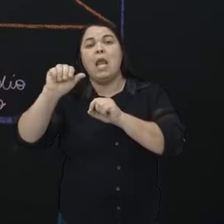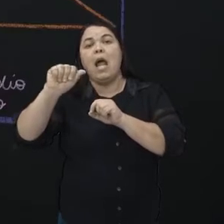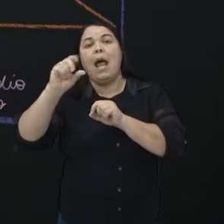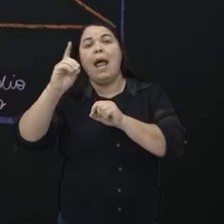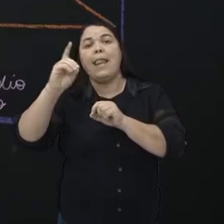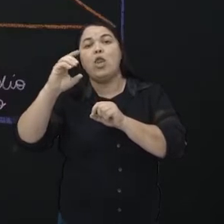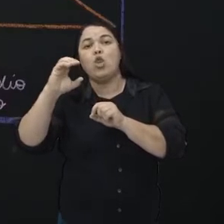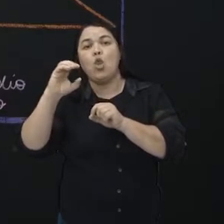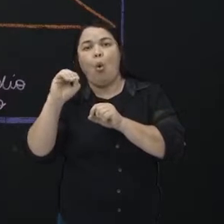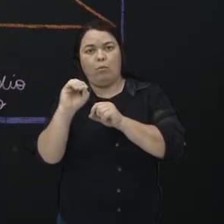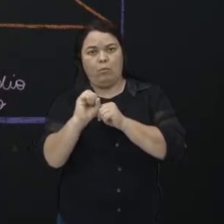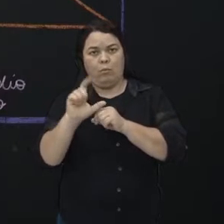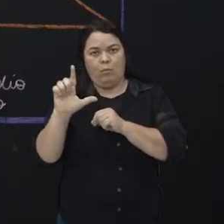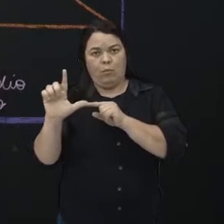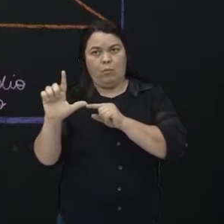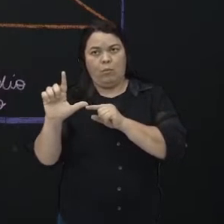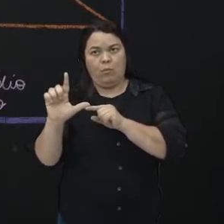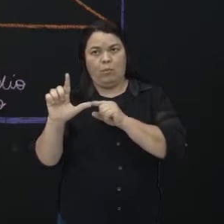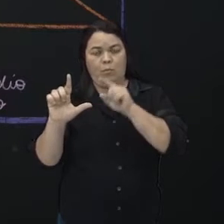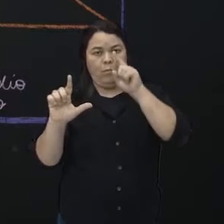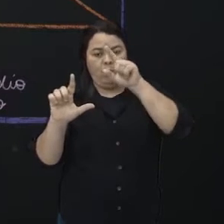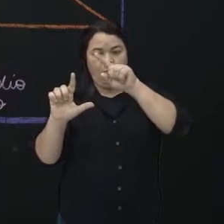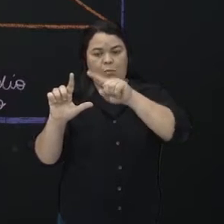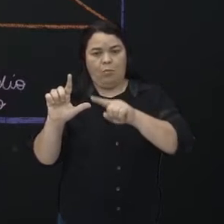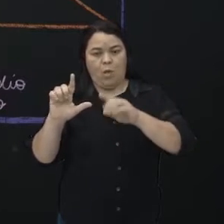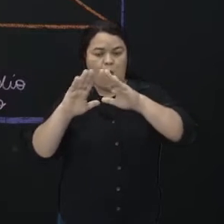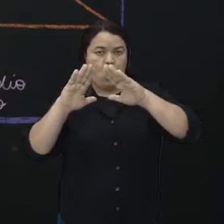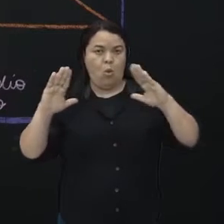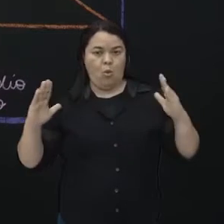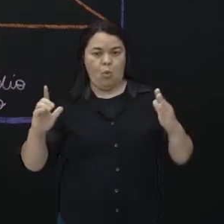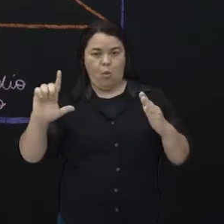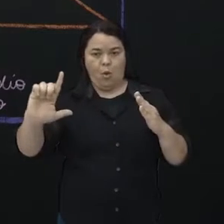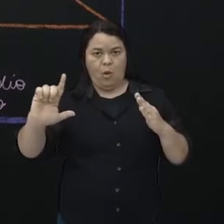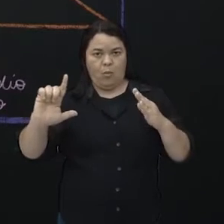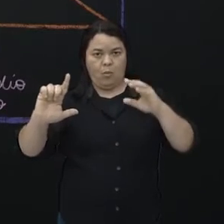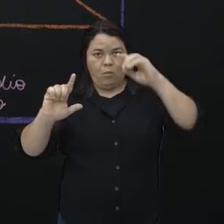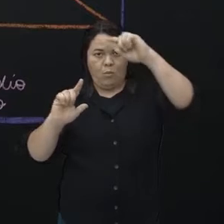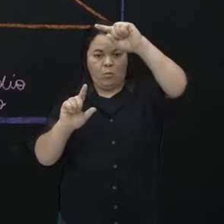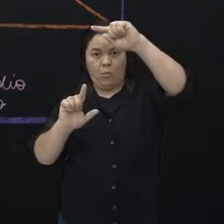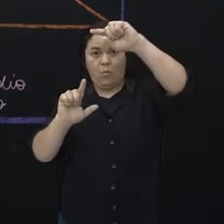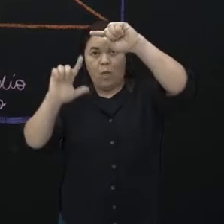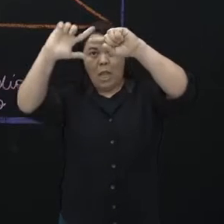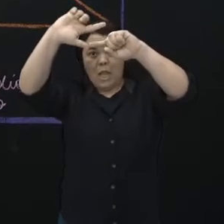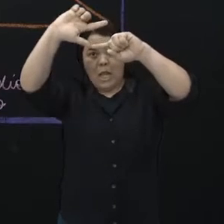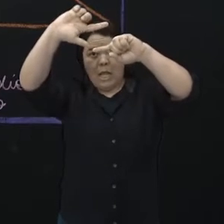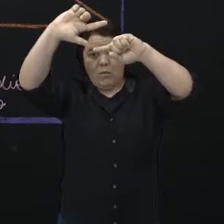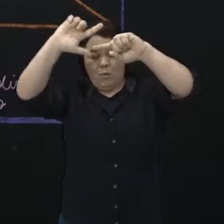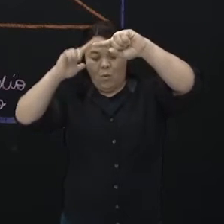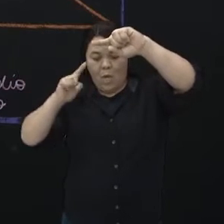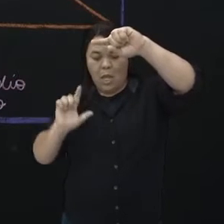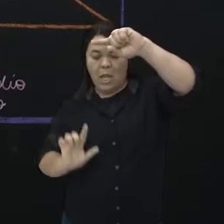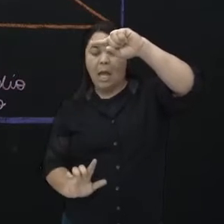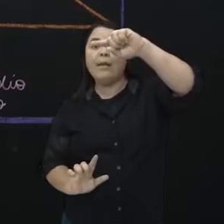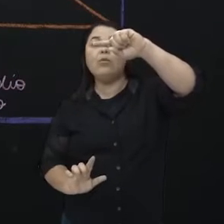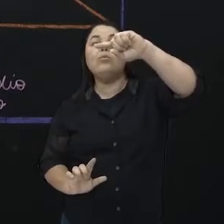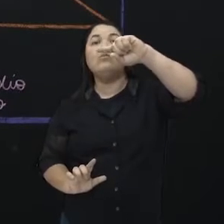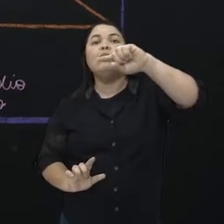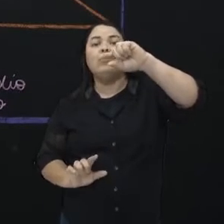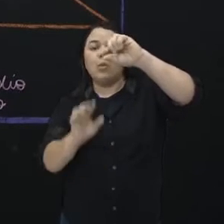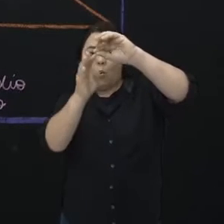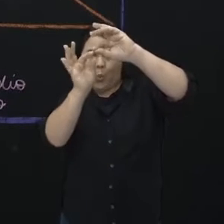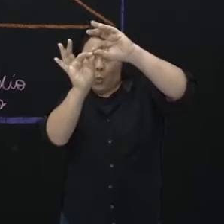e chegam em outro vértice. Bem, se esse segmento ele liga dois vértices quaisquer, tá? Então esse